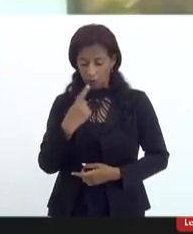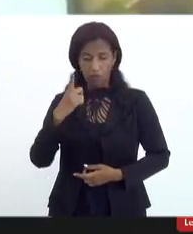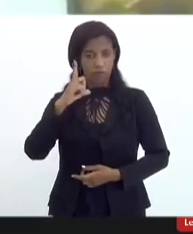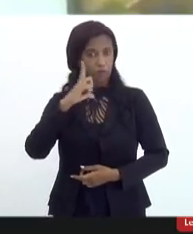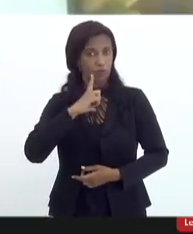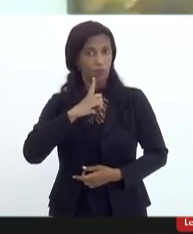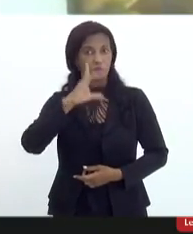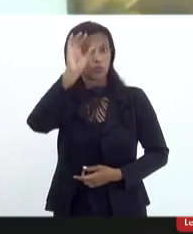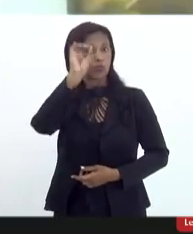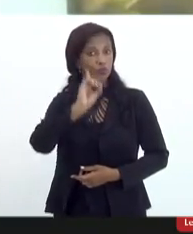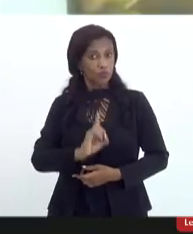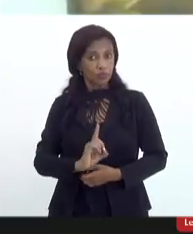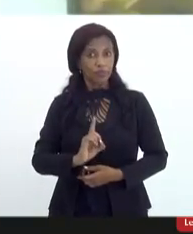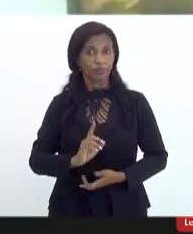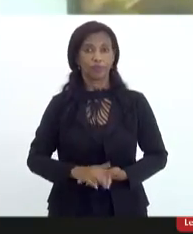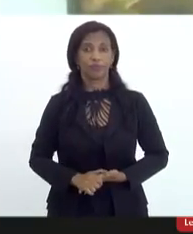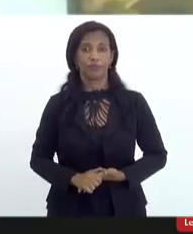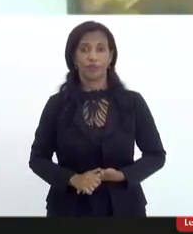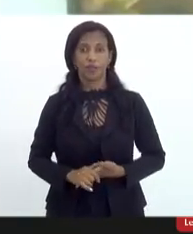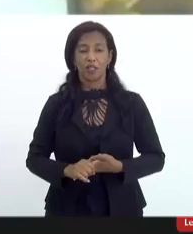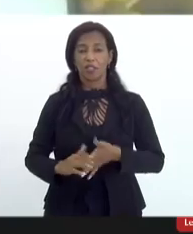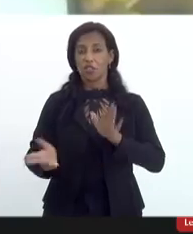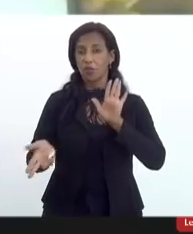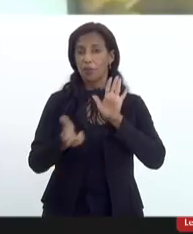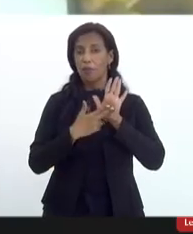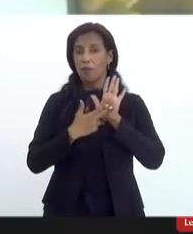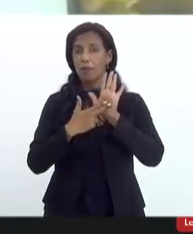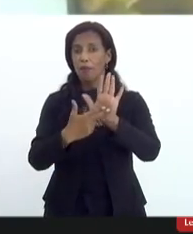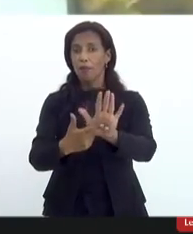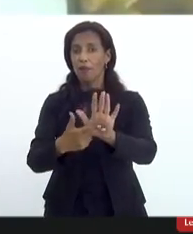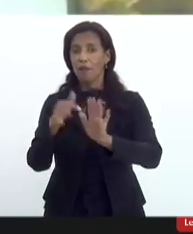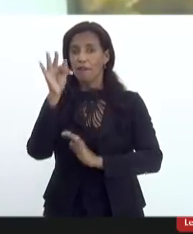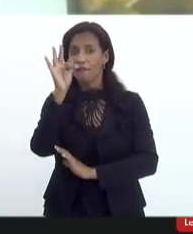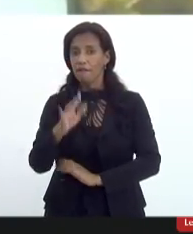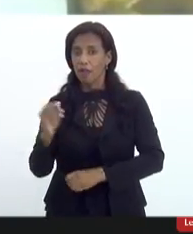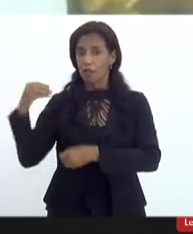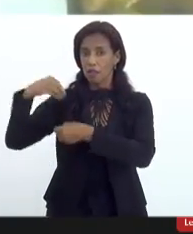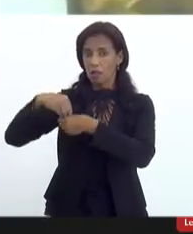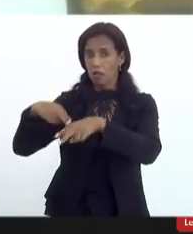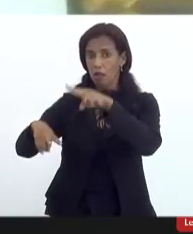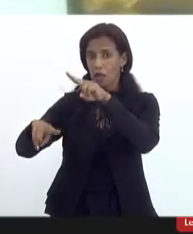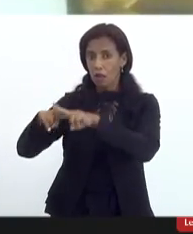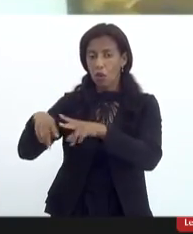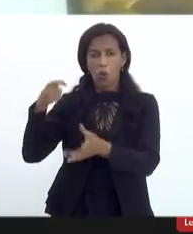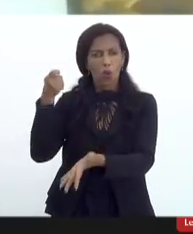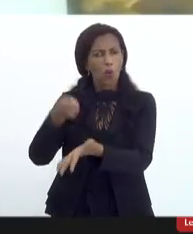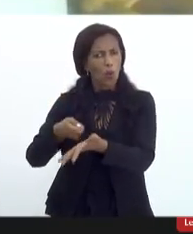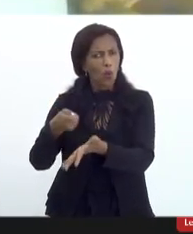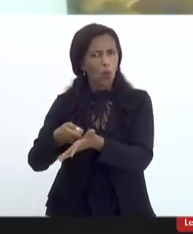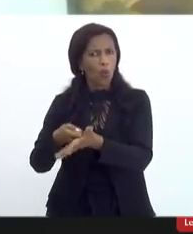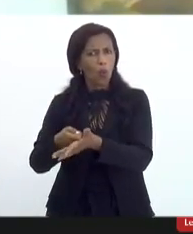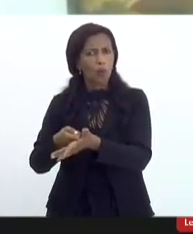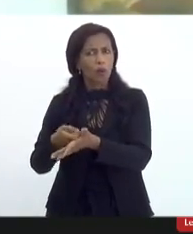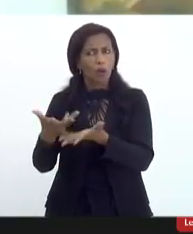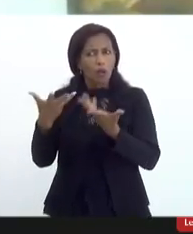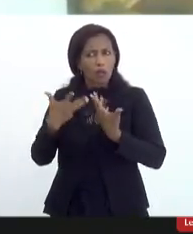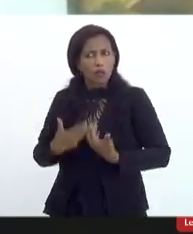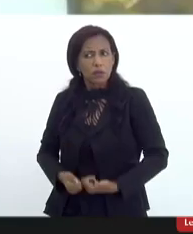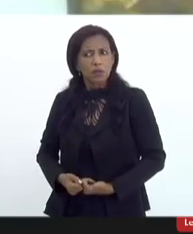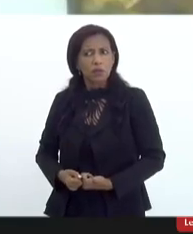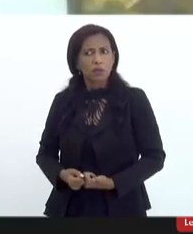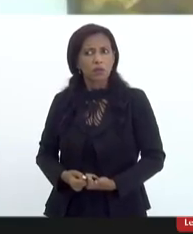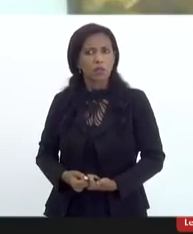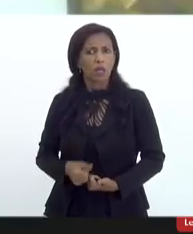o direito de professar nossa fé dentro dos presídios, somos obrigados a nos sujeitarmos